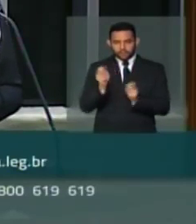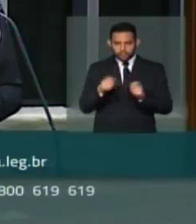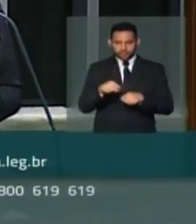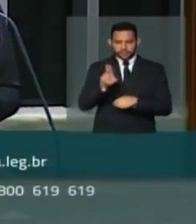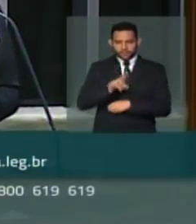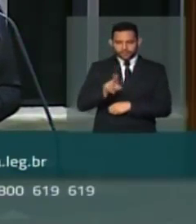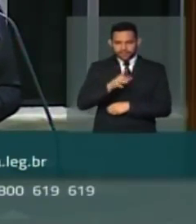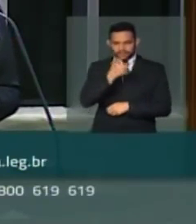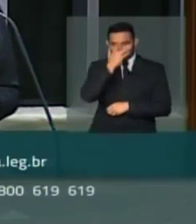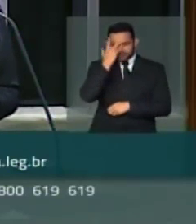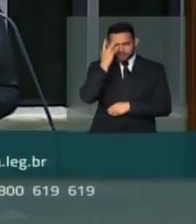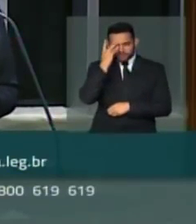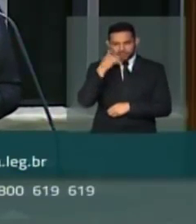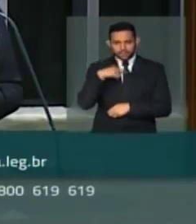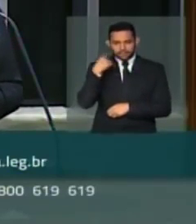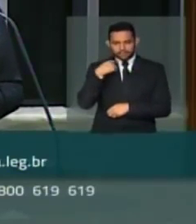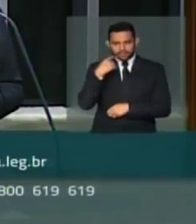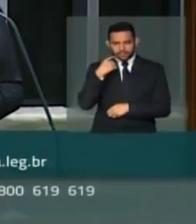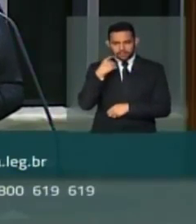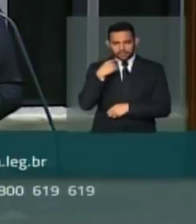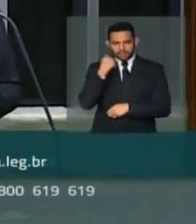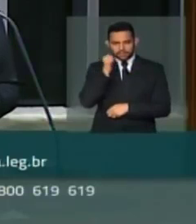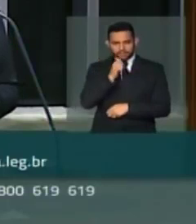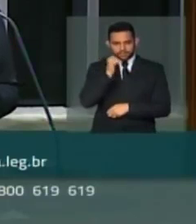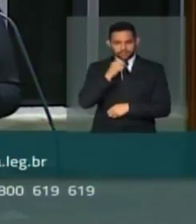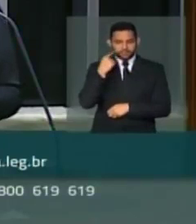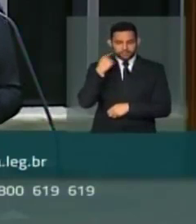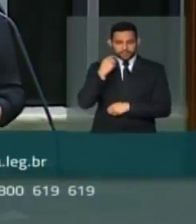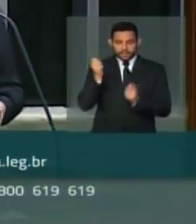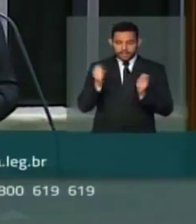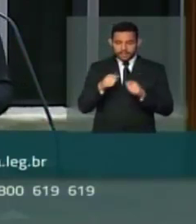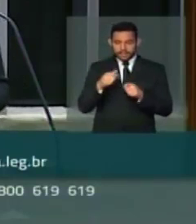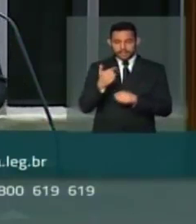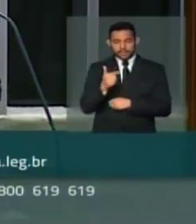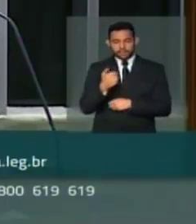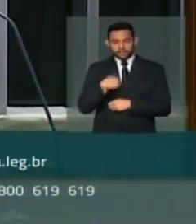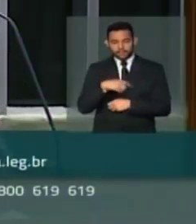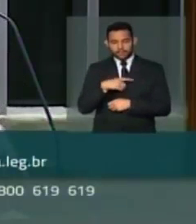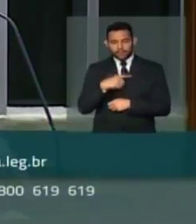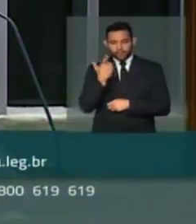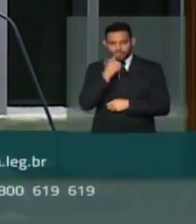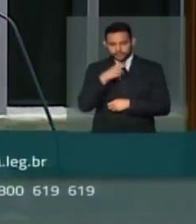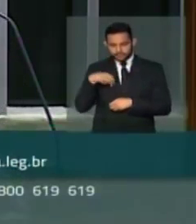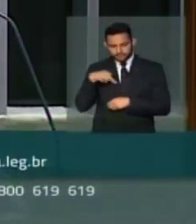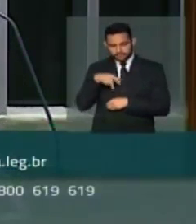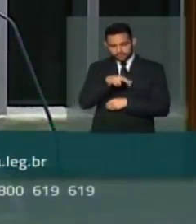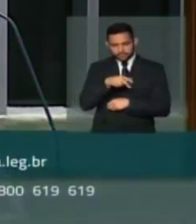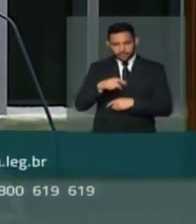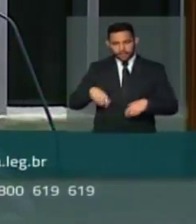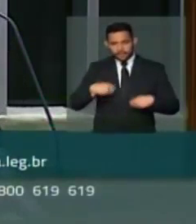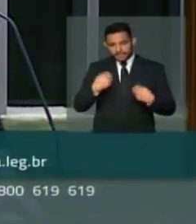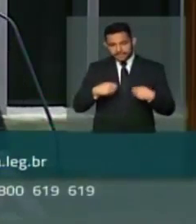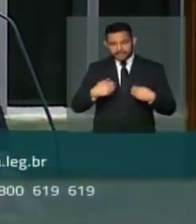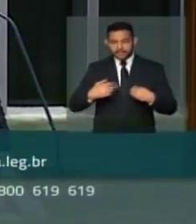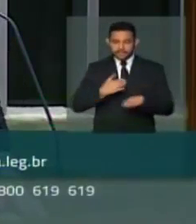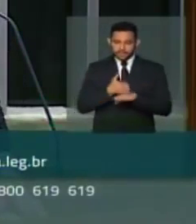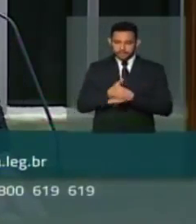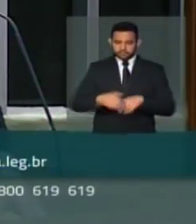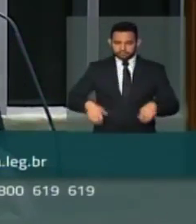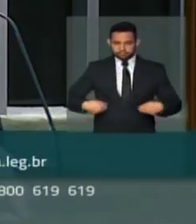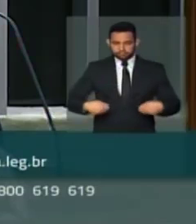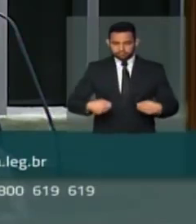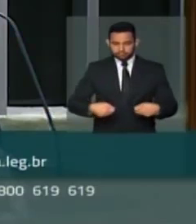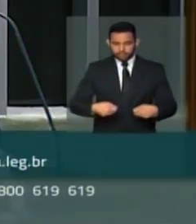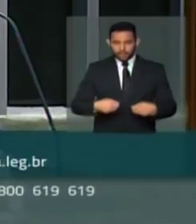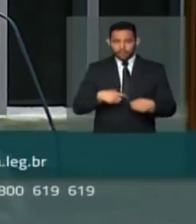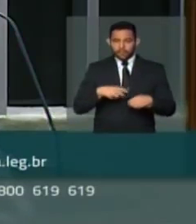usada por aqueles parlamentares, aquelas parlamentares que não têm a mesma condição que os demais para aqui estar. Então,